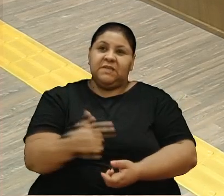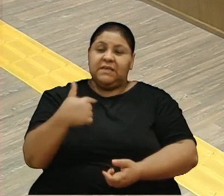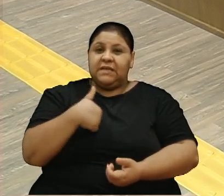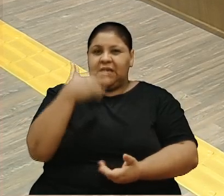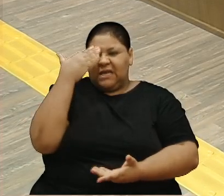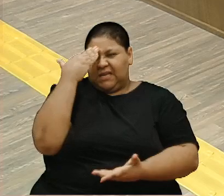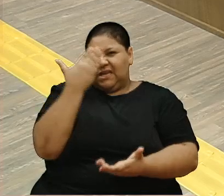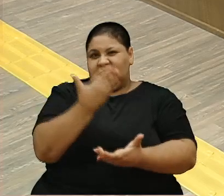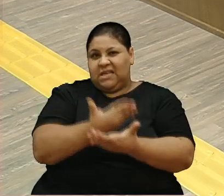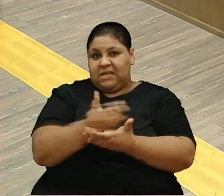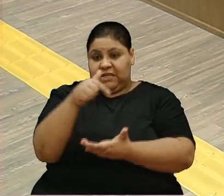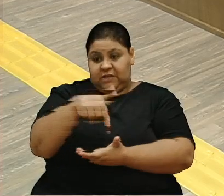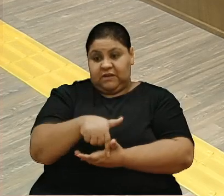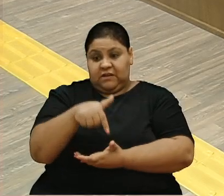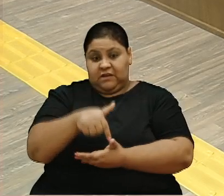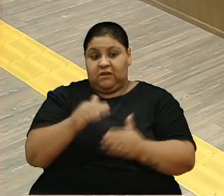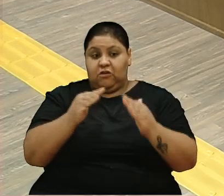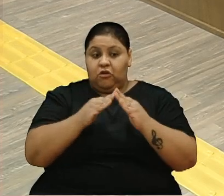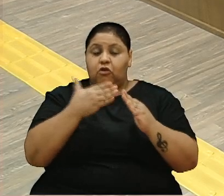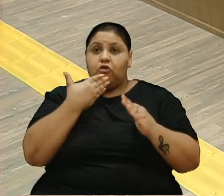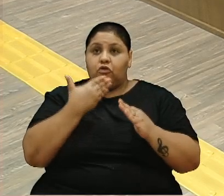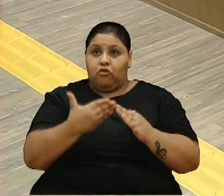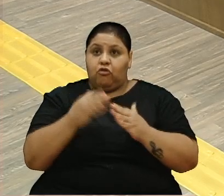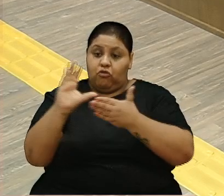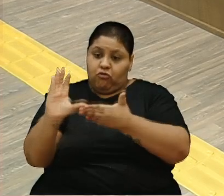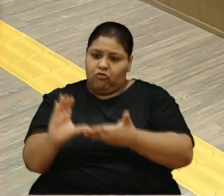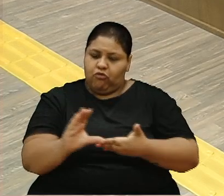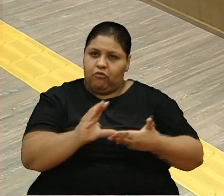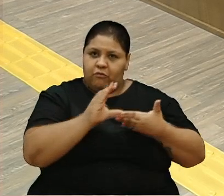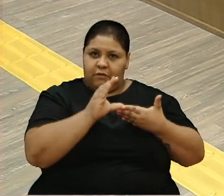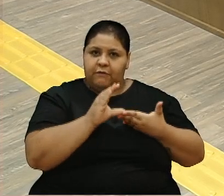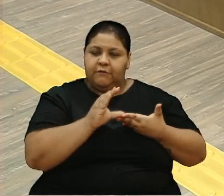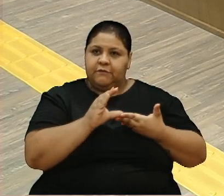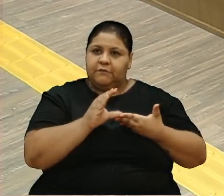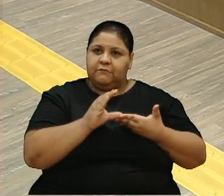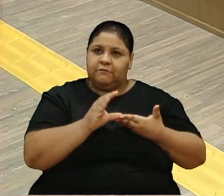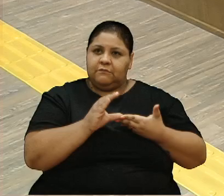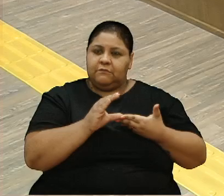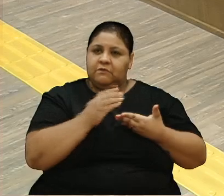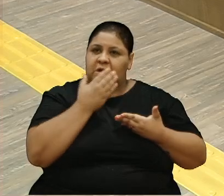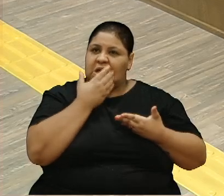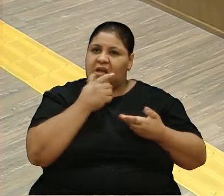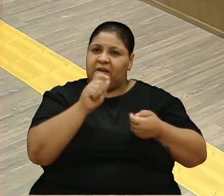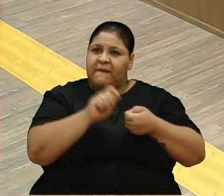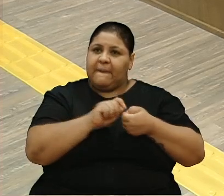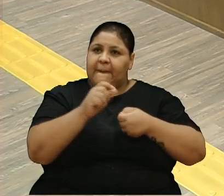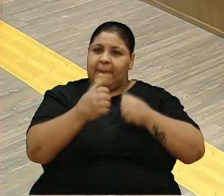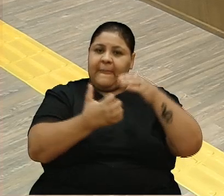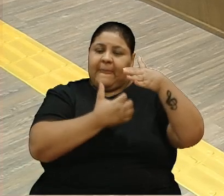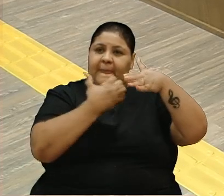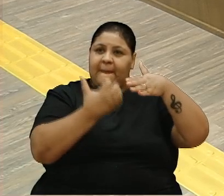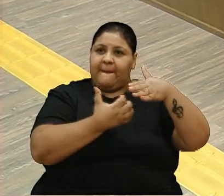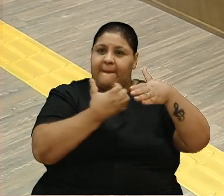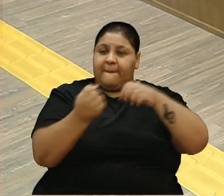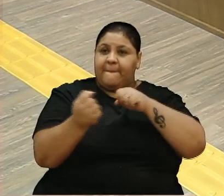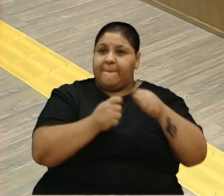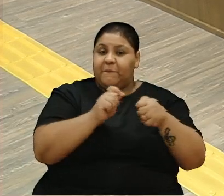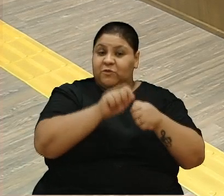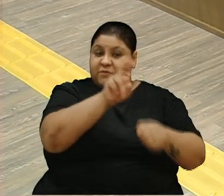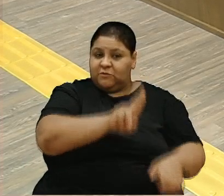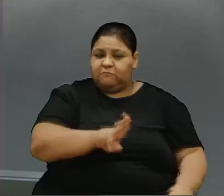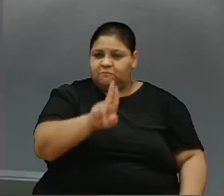de vista, se vem para essa casa uma solicitação de repasse de valor para que a empresa concessionária possa fazer o